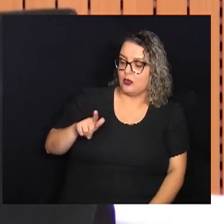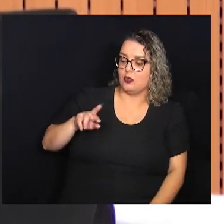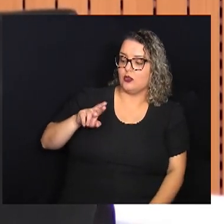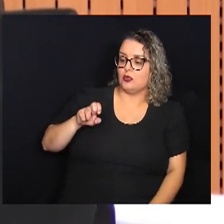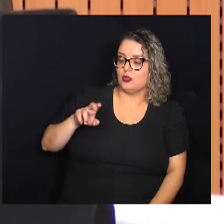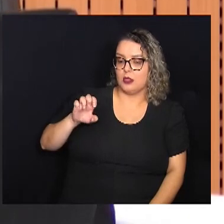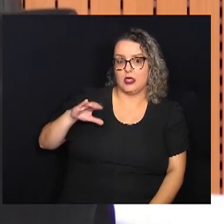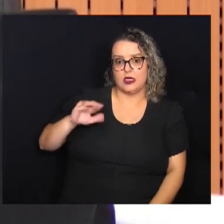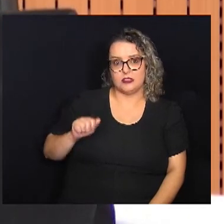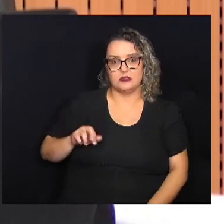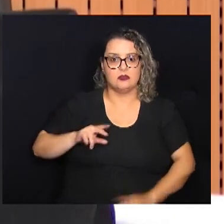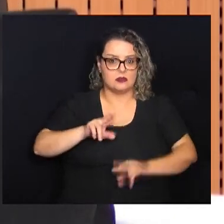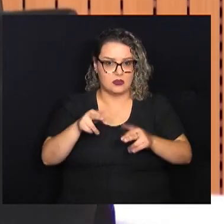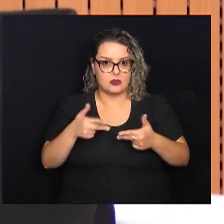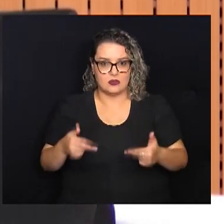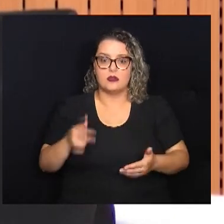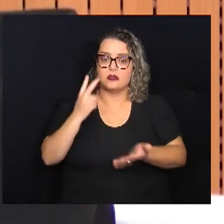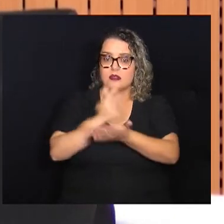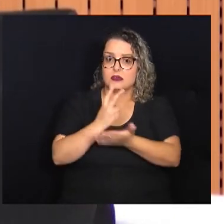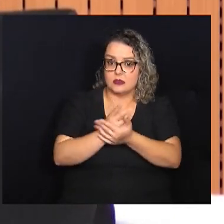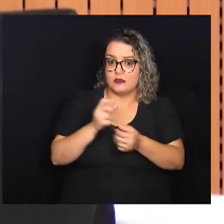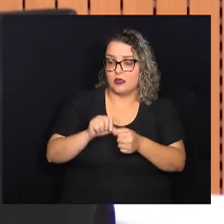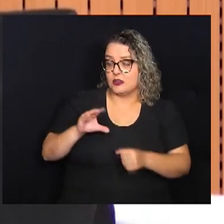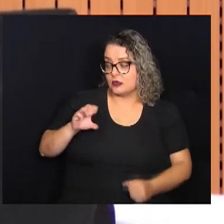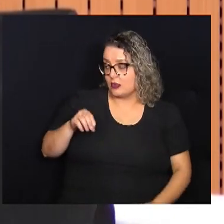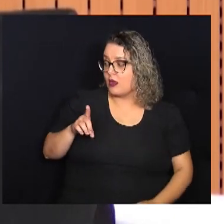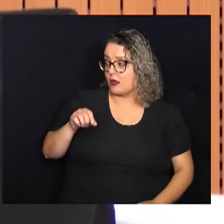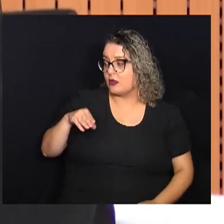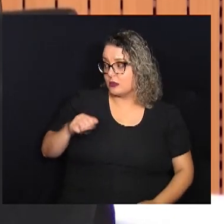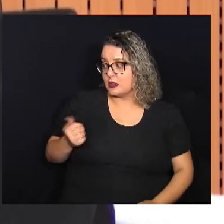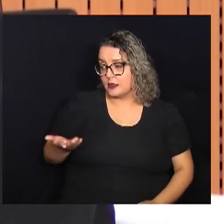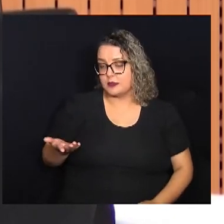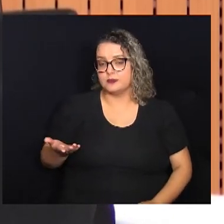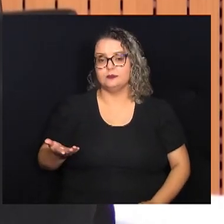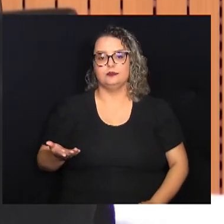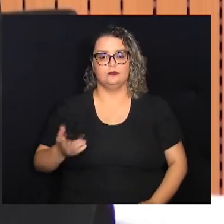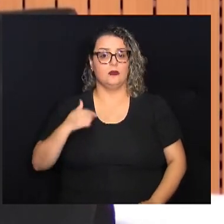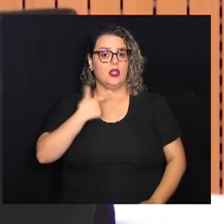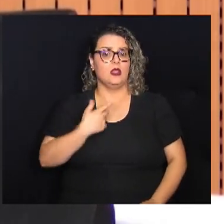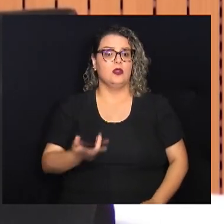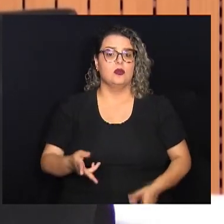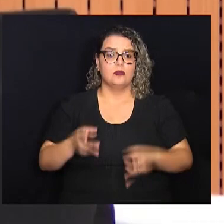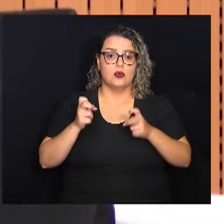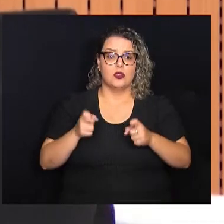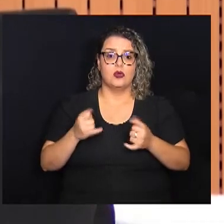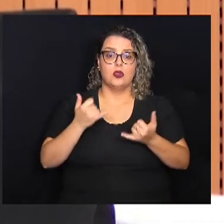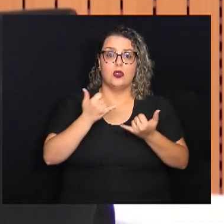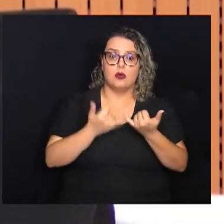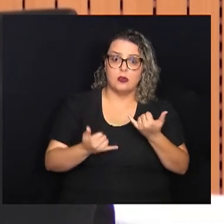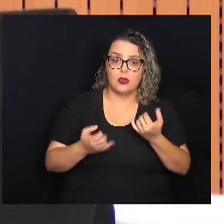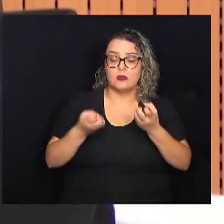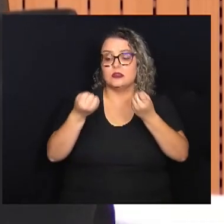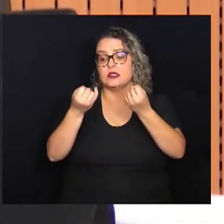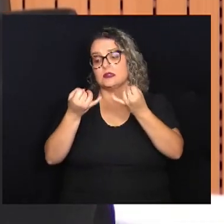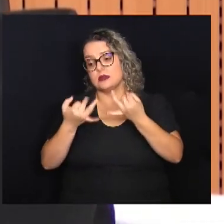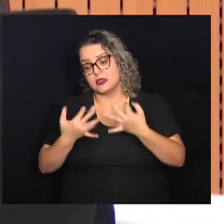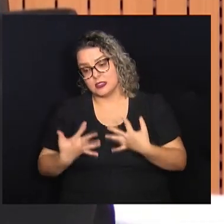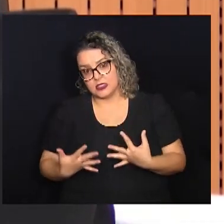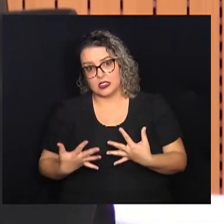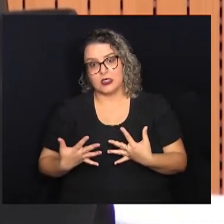São Paulo, do estado de São Paulo, do Brasil e, vamos dizer, do mundo. Então, nós vamos ter